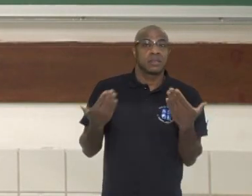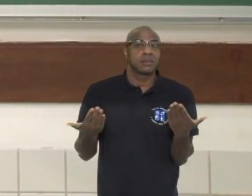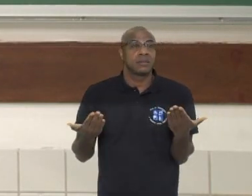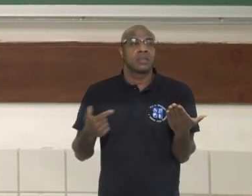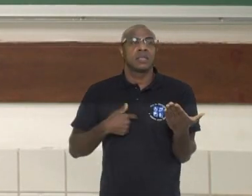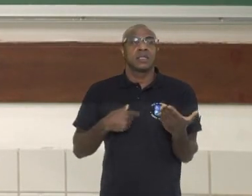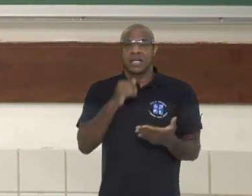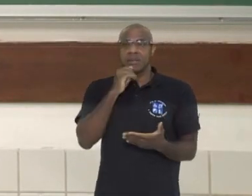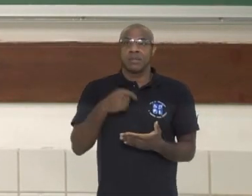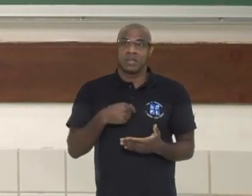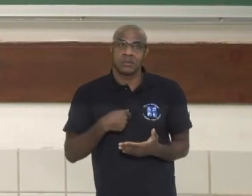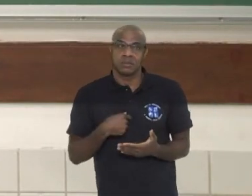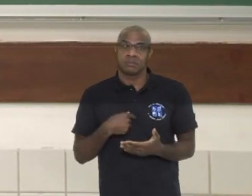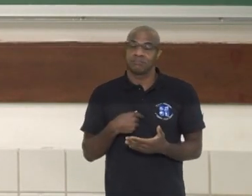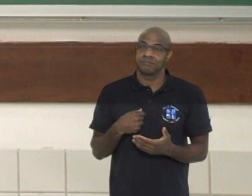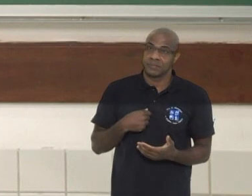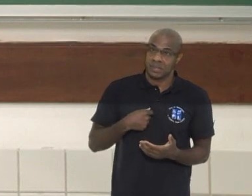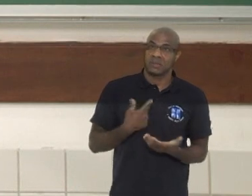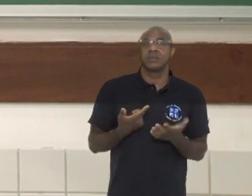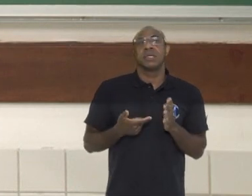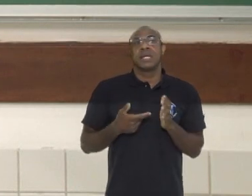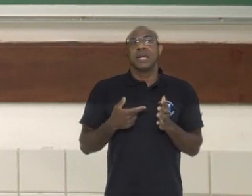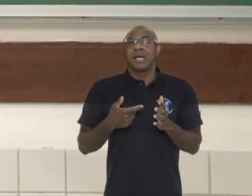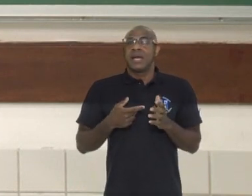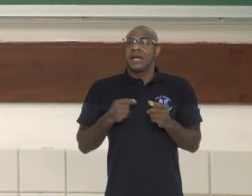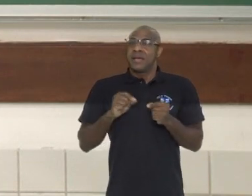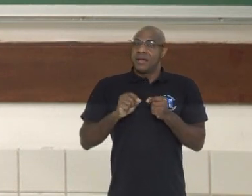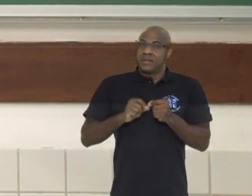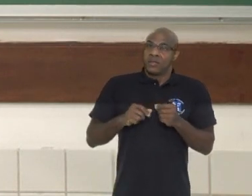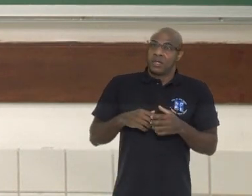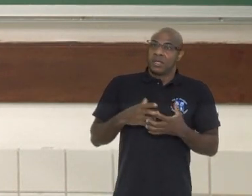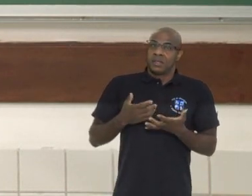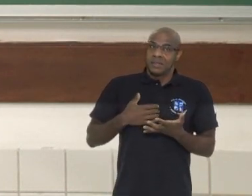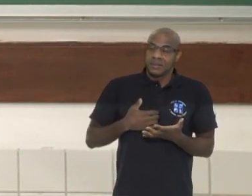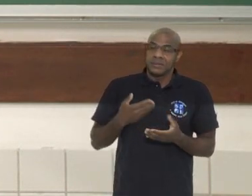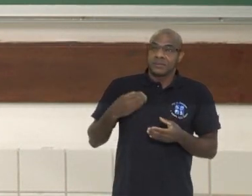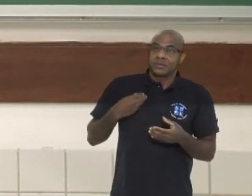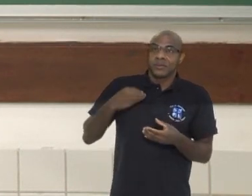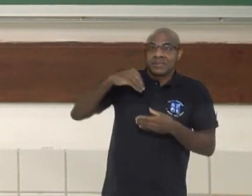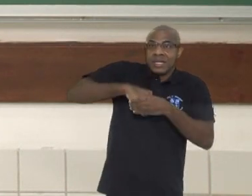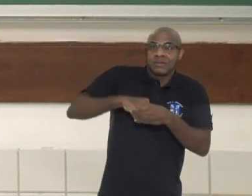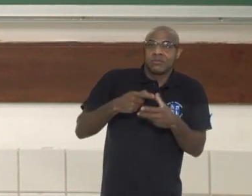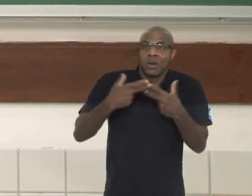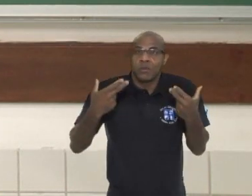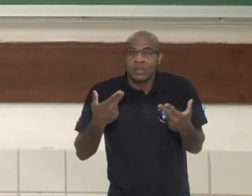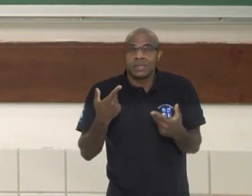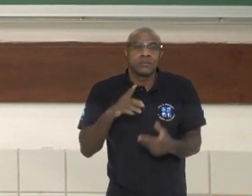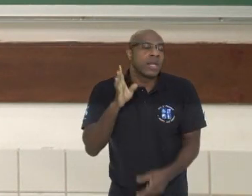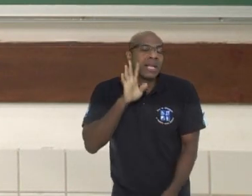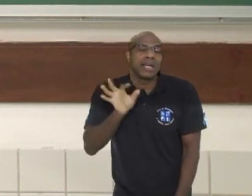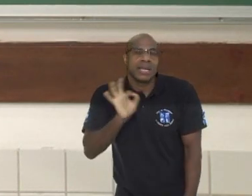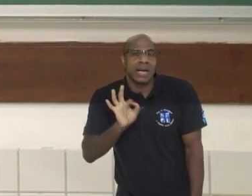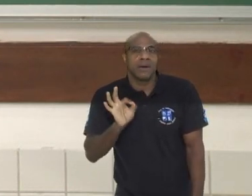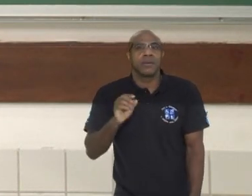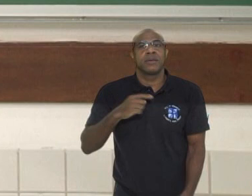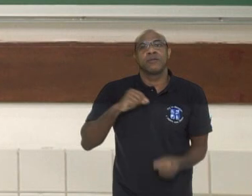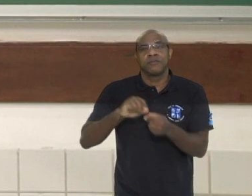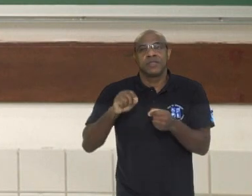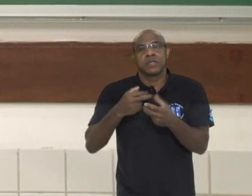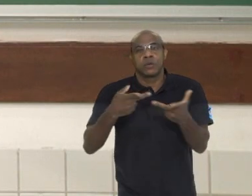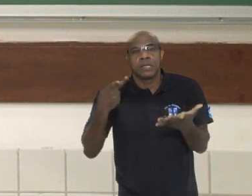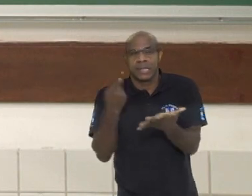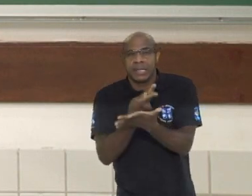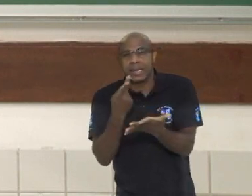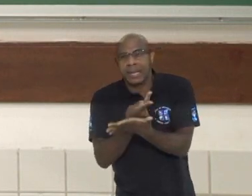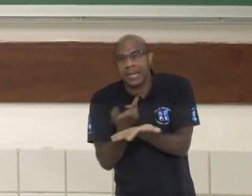estou envolvido com algo que não é muito legal, eu vou dizer o que está acontecendo e, em troca, você me dá algum benefício. O Silvério dos